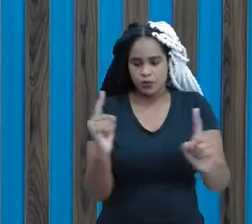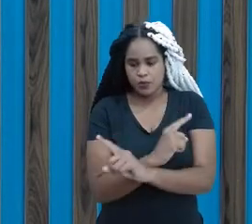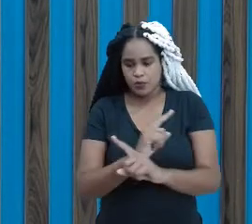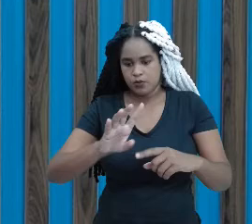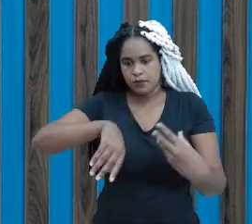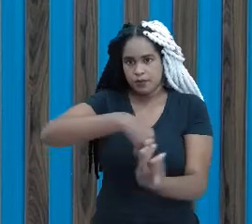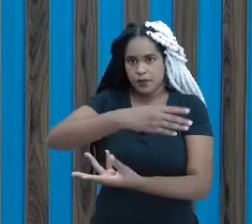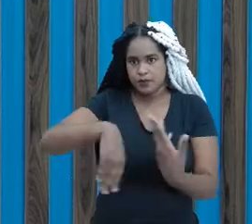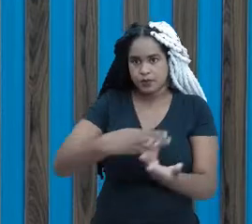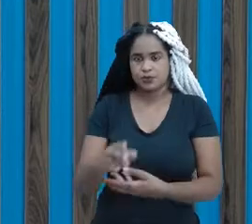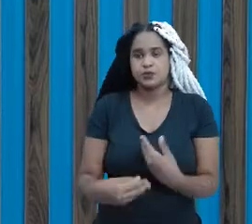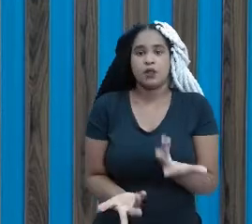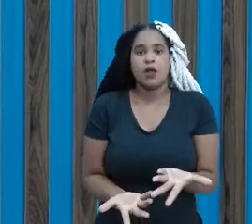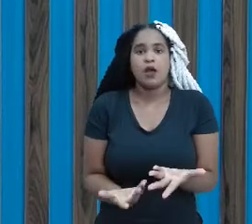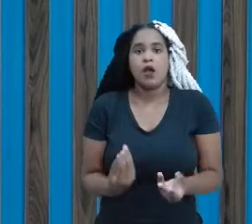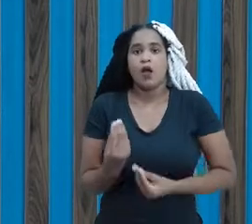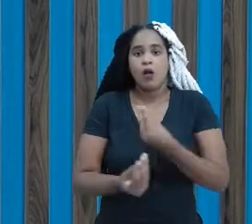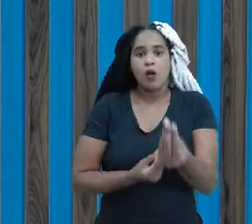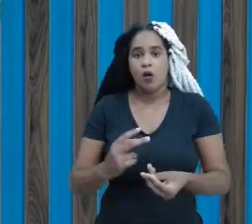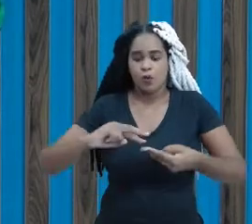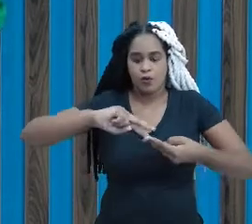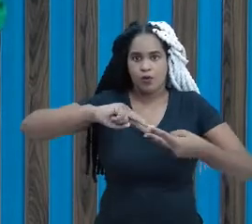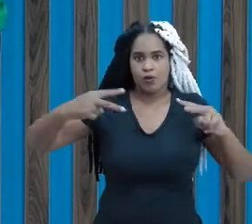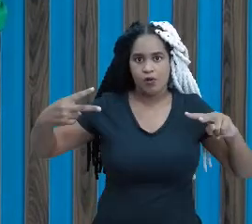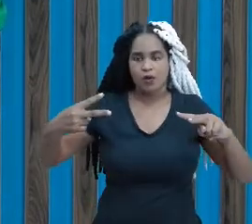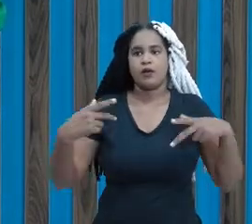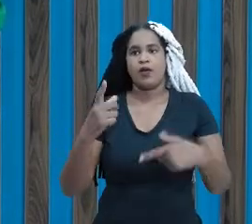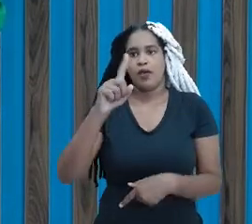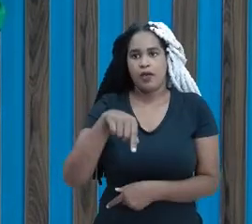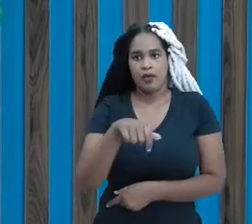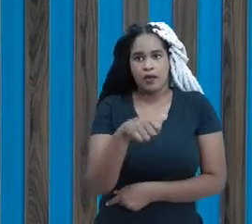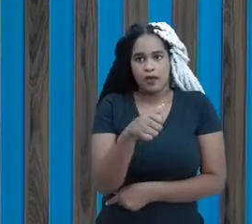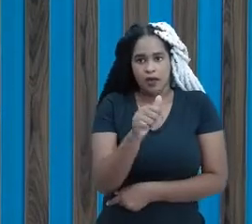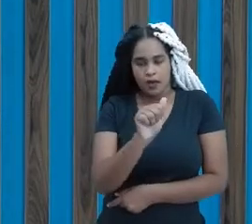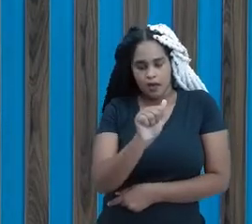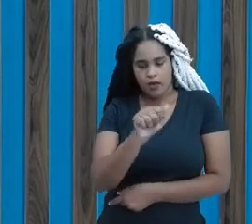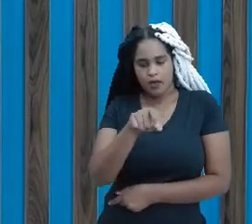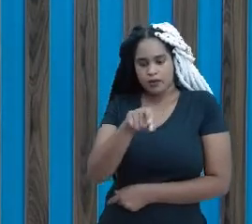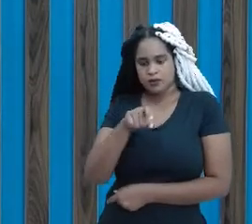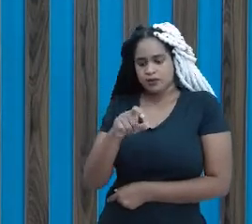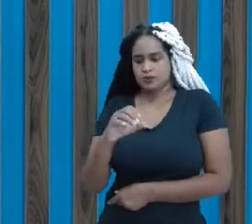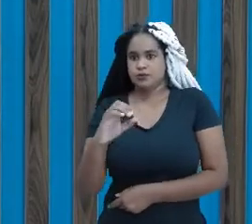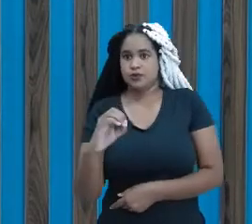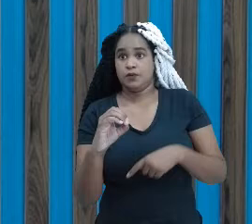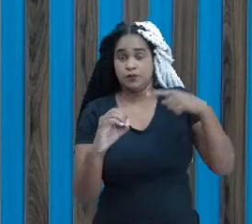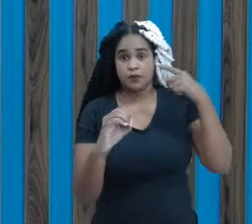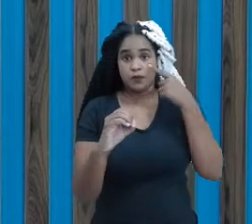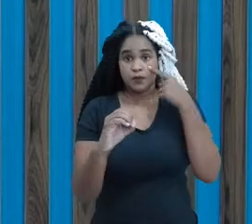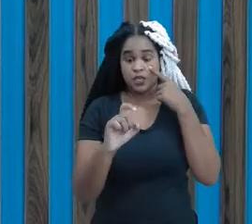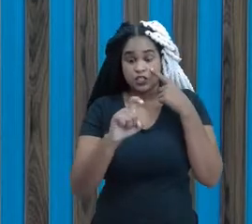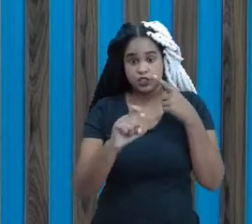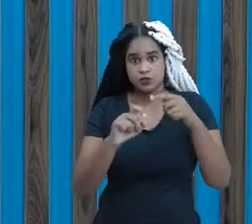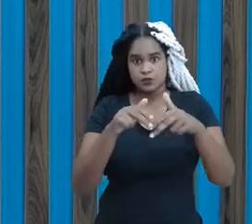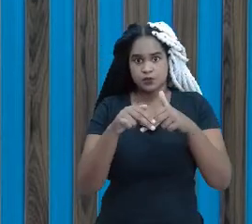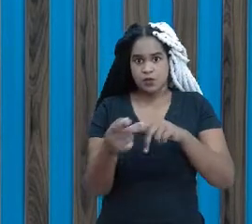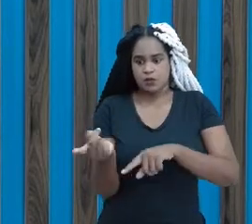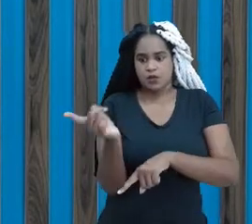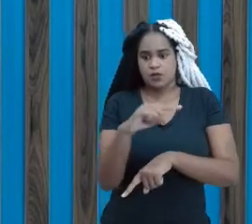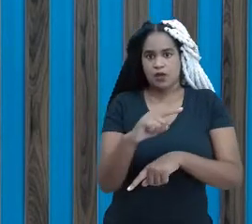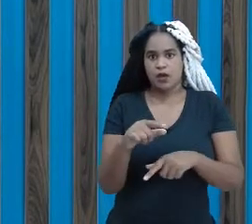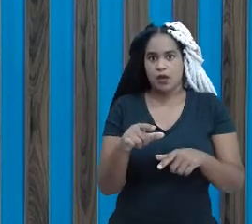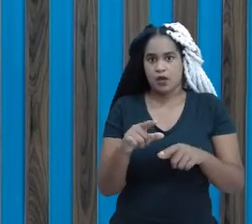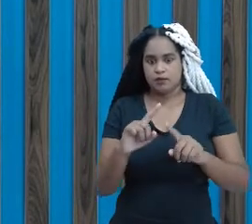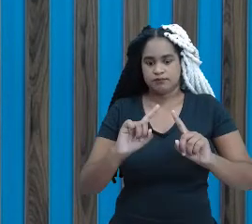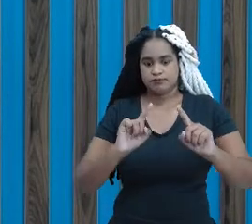vai apresentar no genótipo o quê? AXO. XO porque o X veio aqui de um gameta, né, do